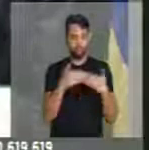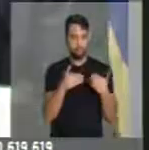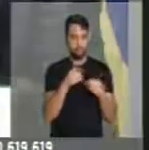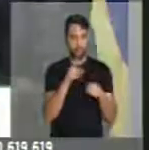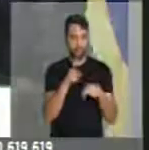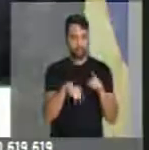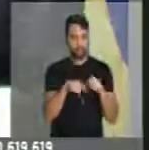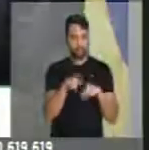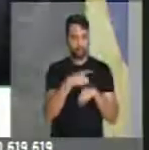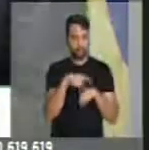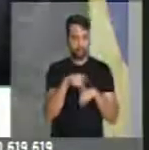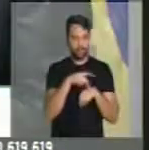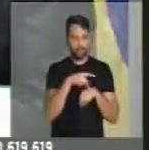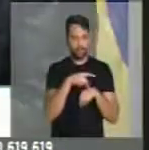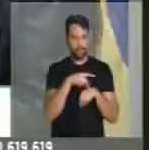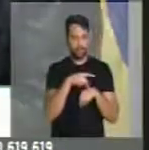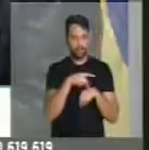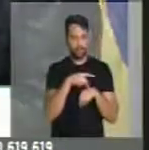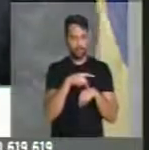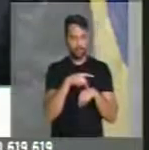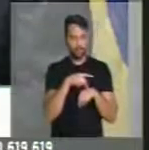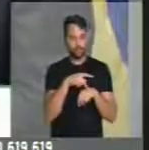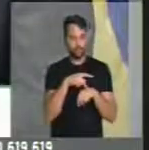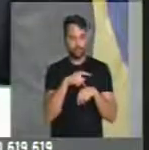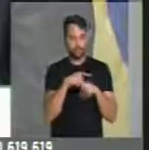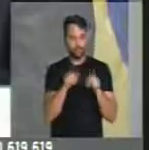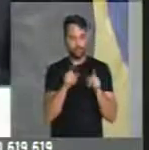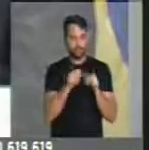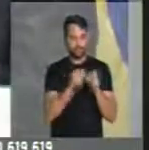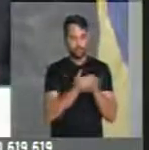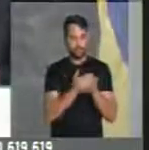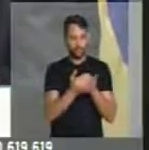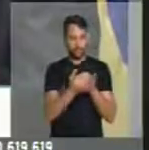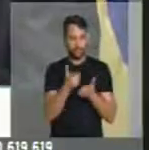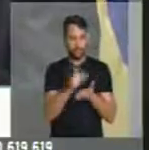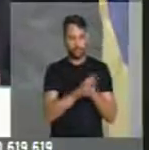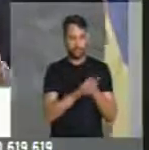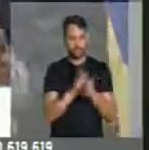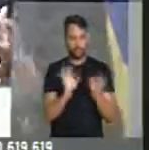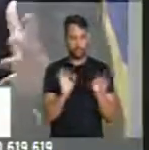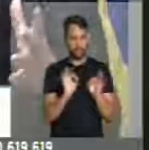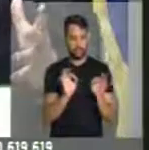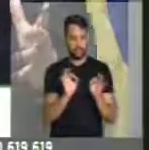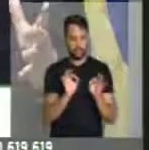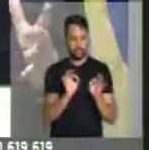esse é um país que pela sua origem não tem